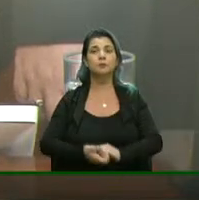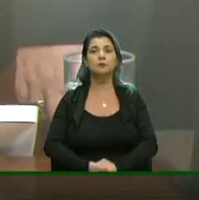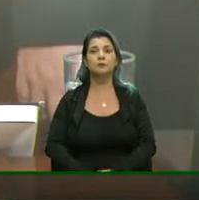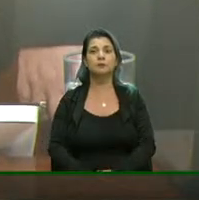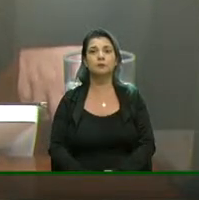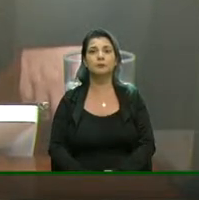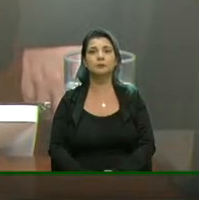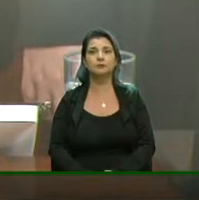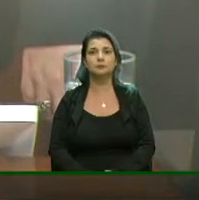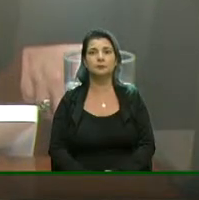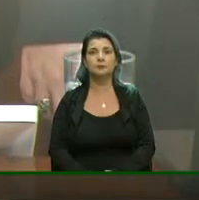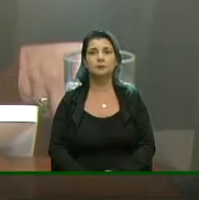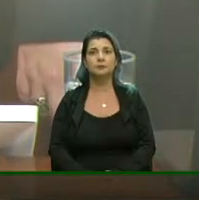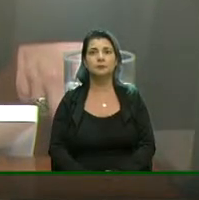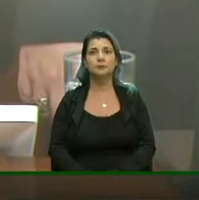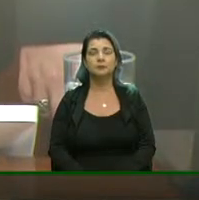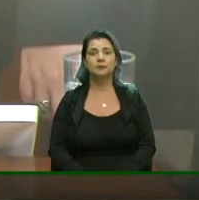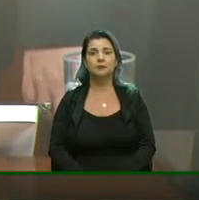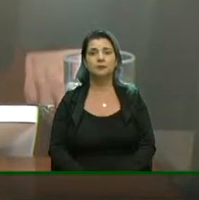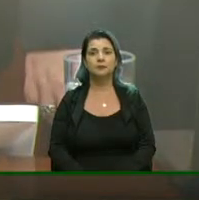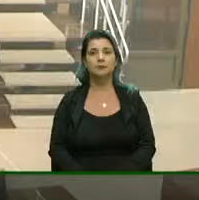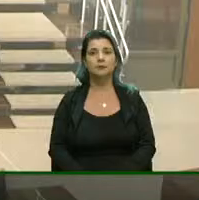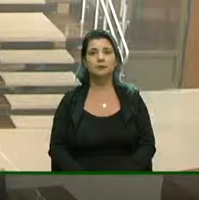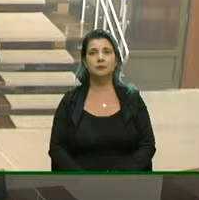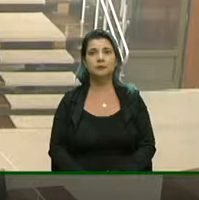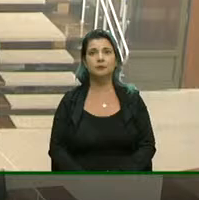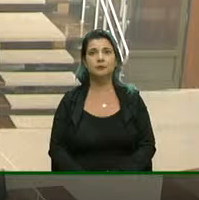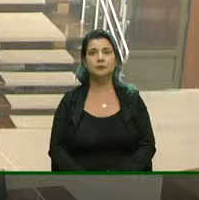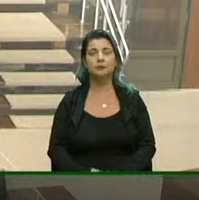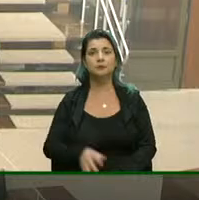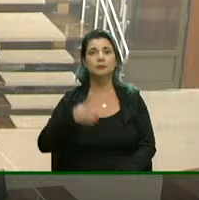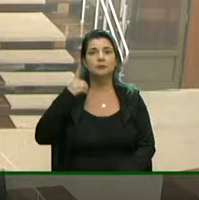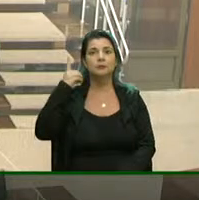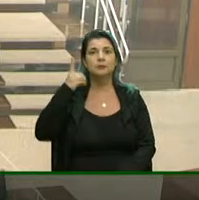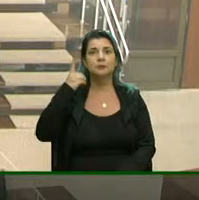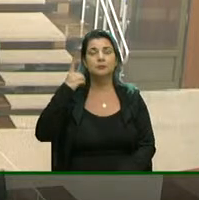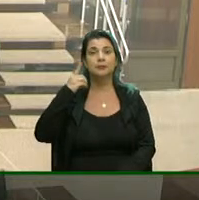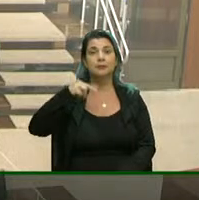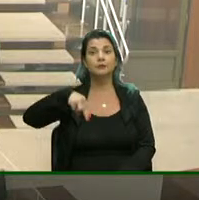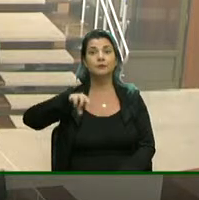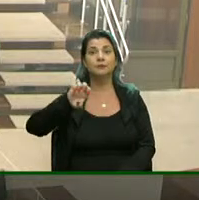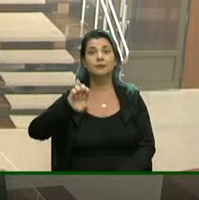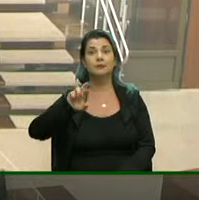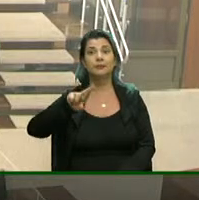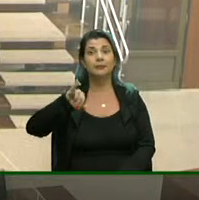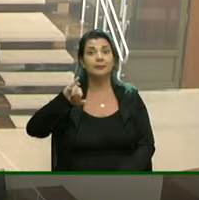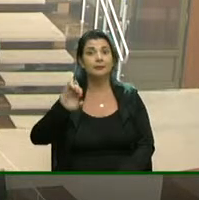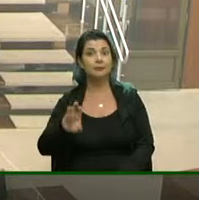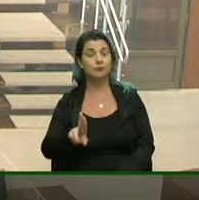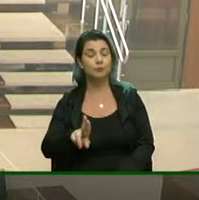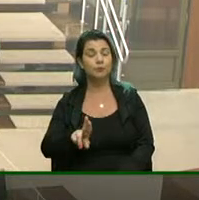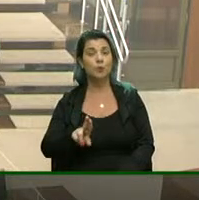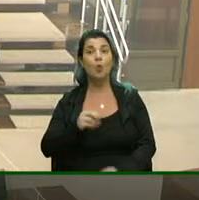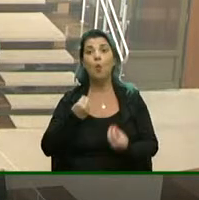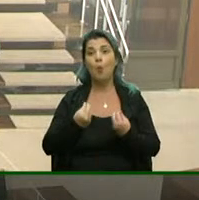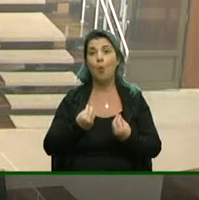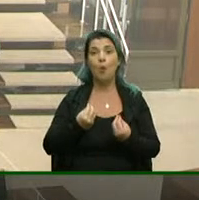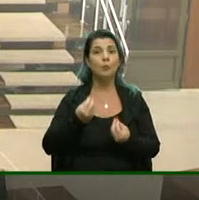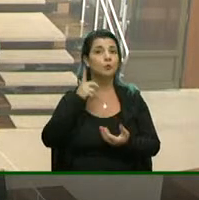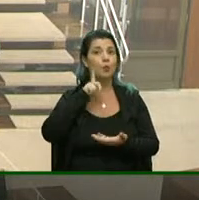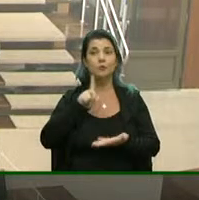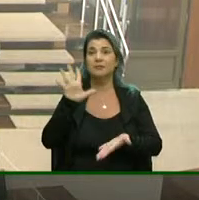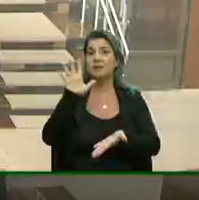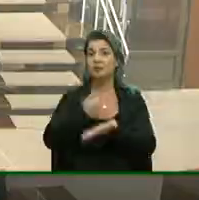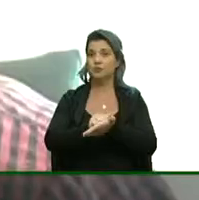Presidente. Pois não. Presidente. Deputado Neril Carteiro, na verdade, como eu não consegui registrar minha presença